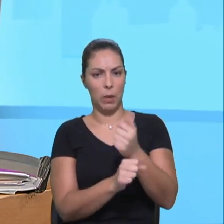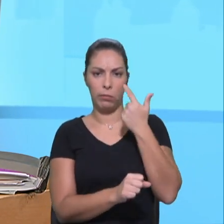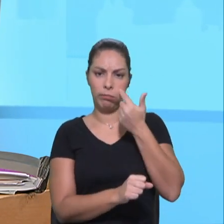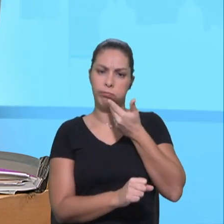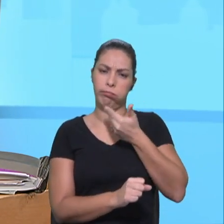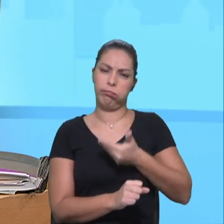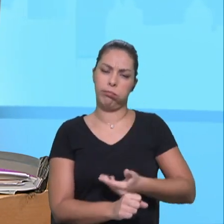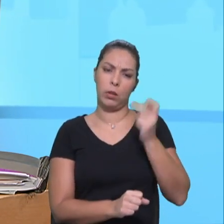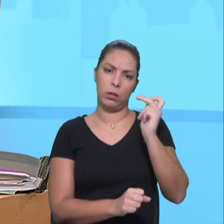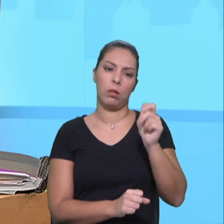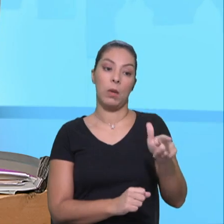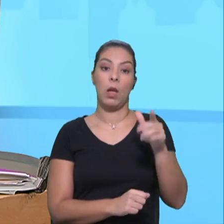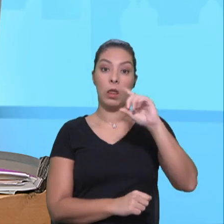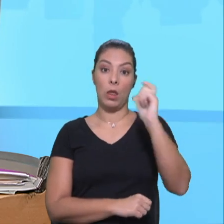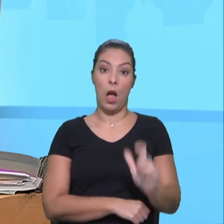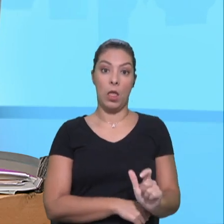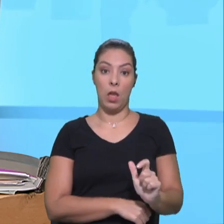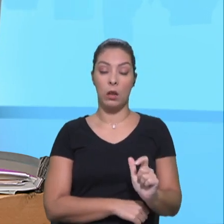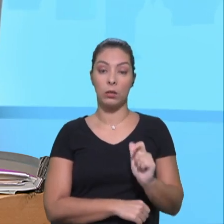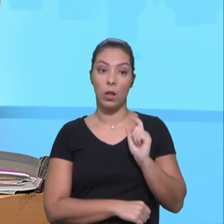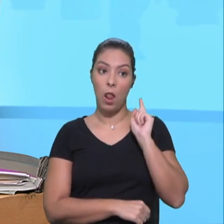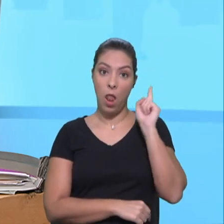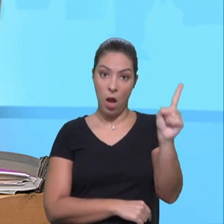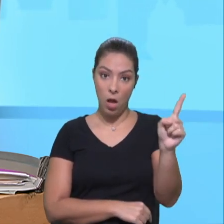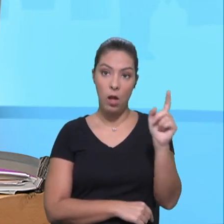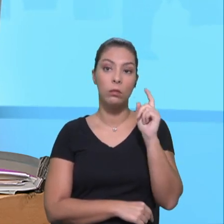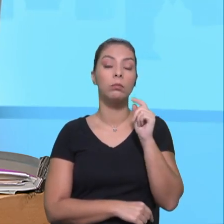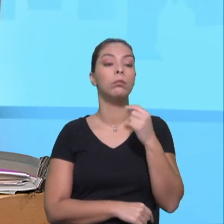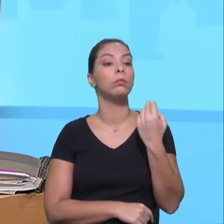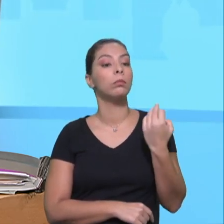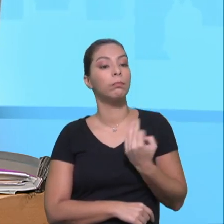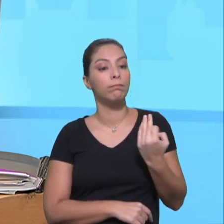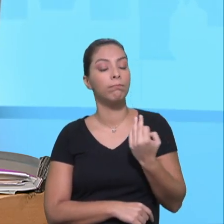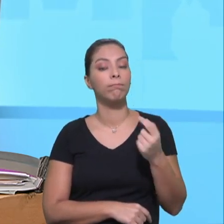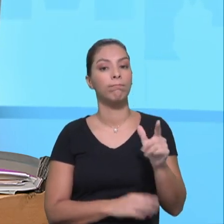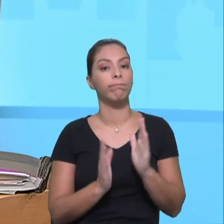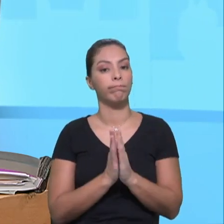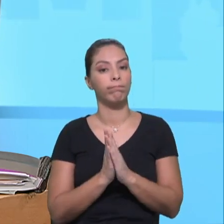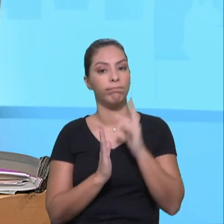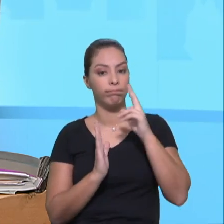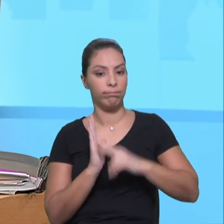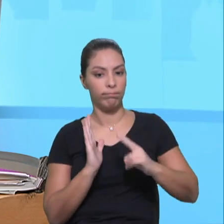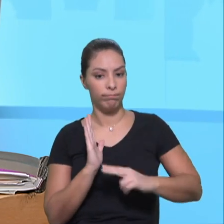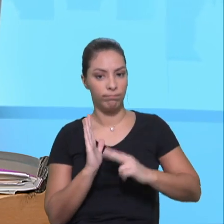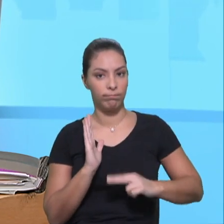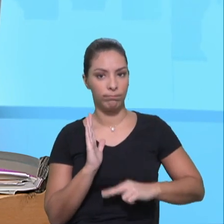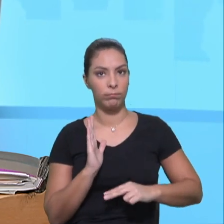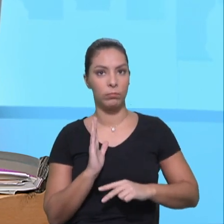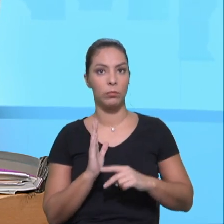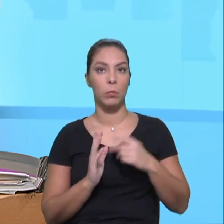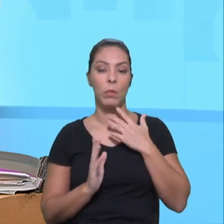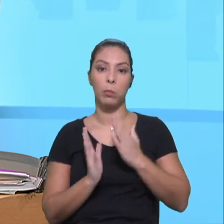em Itália, o próprio ofício, se pudermos chamar assim, litúrgico da Conferência